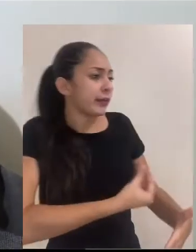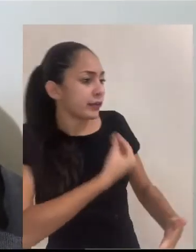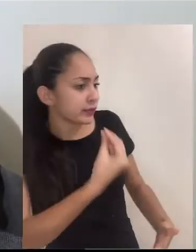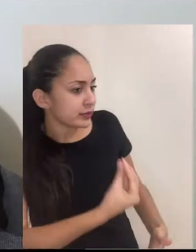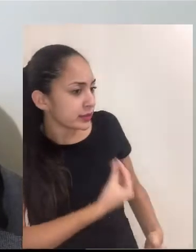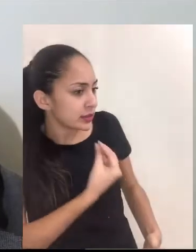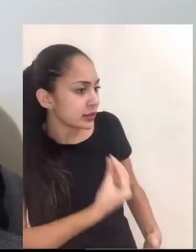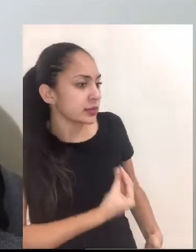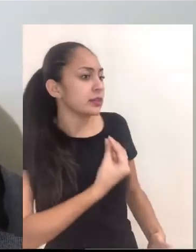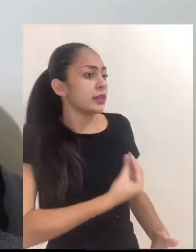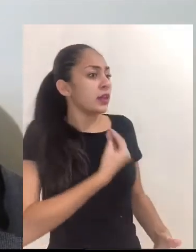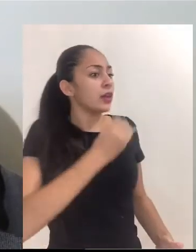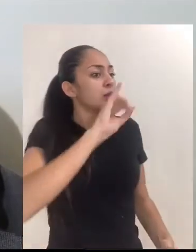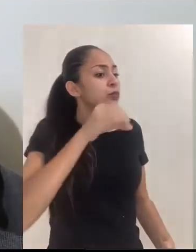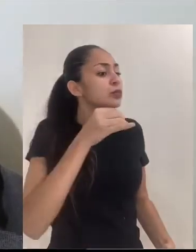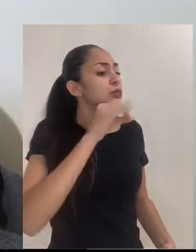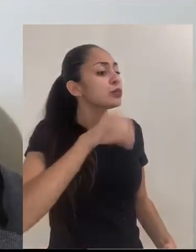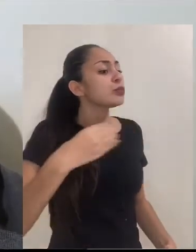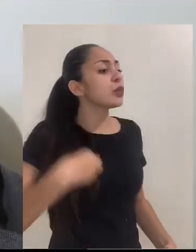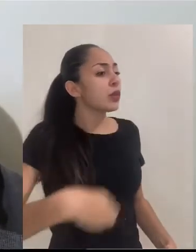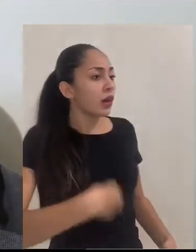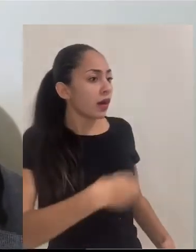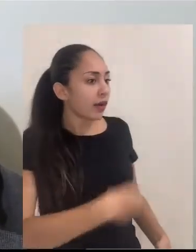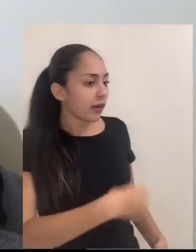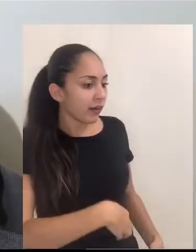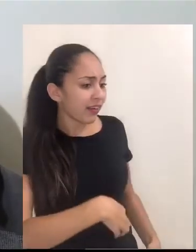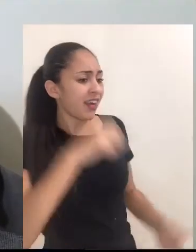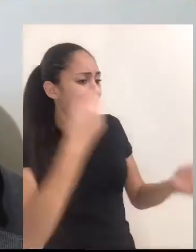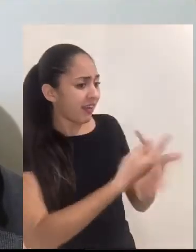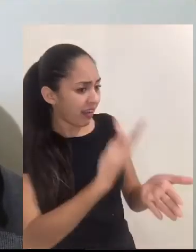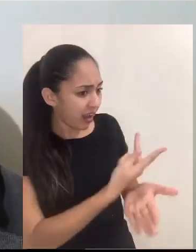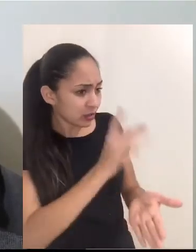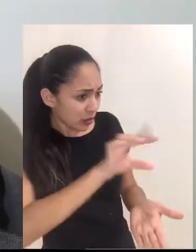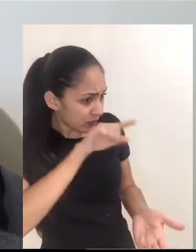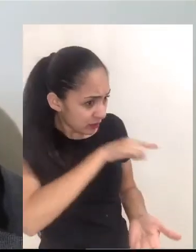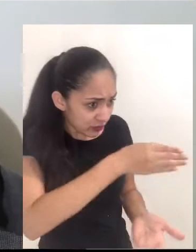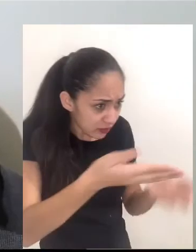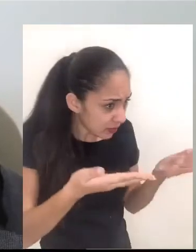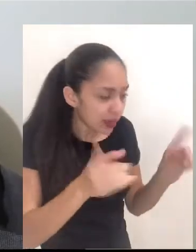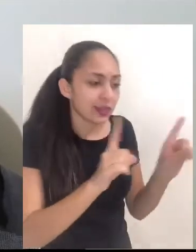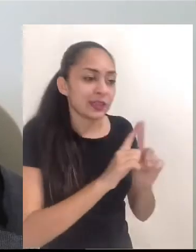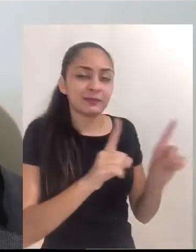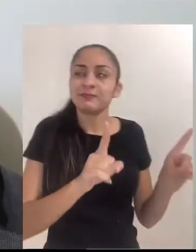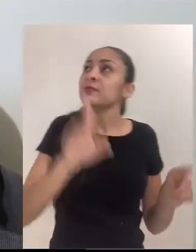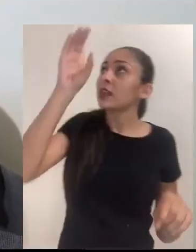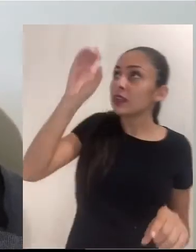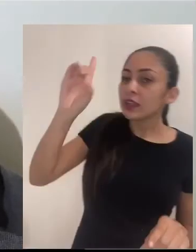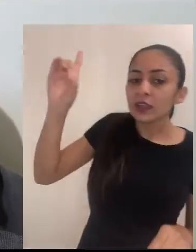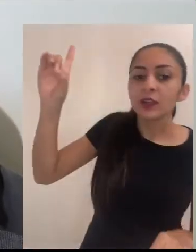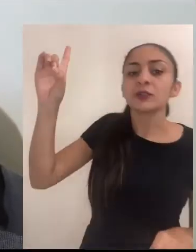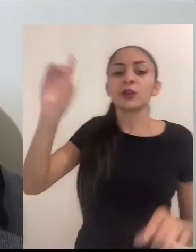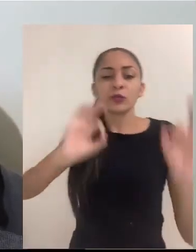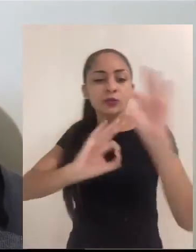obras dos irmãos, daquilo que os irmãos fizeram, mas sim por uma obra da mão de Deus. O sucesso de